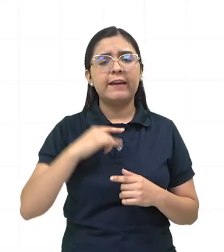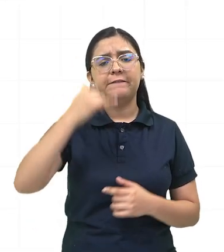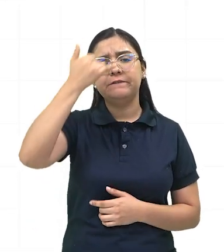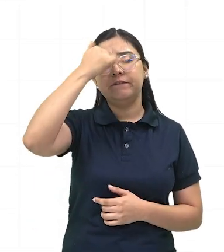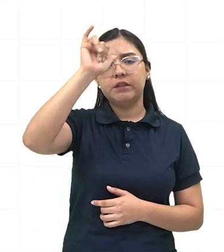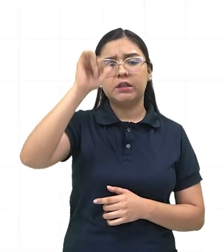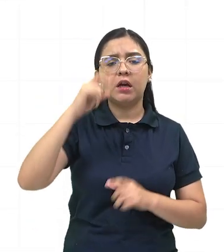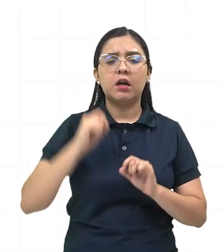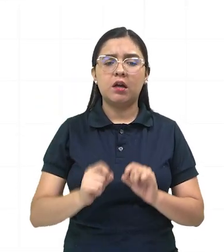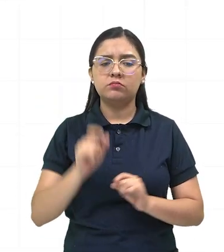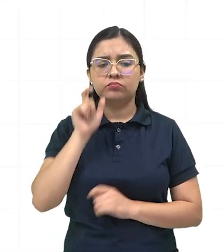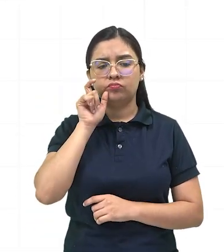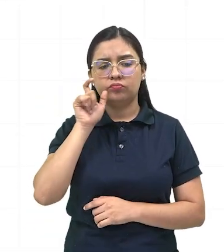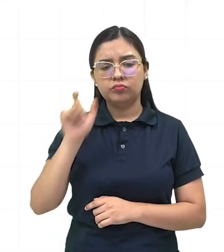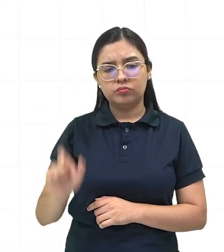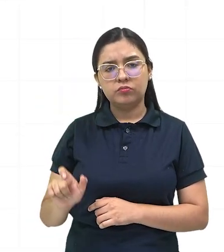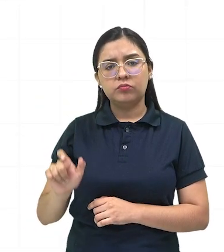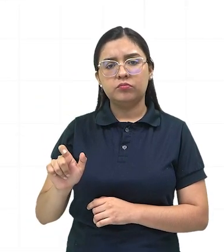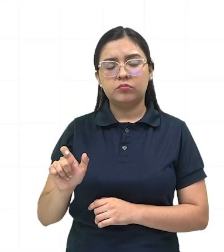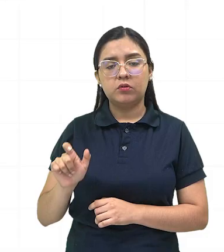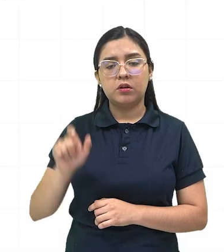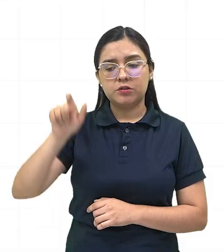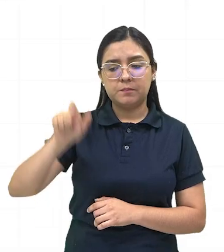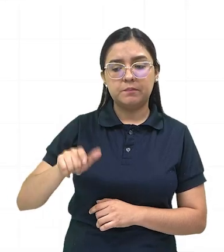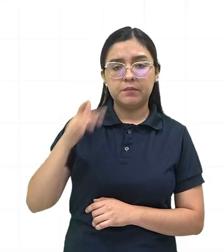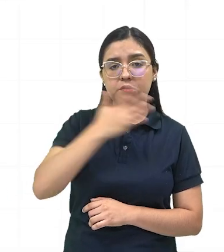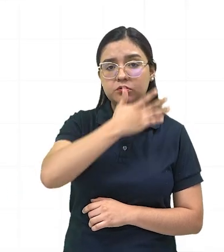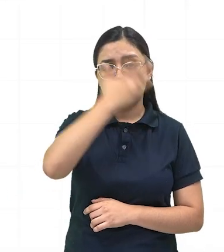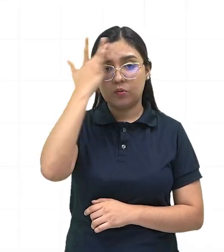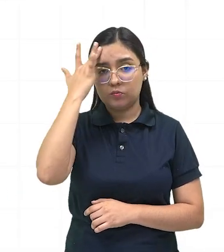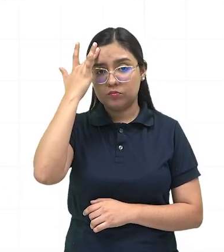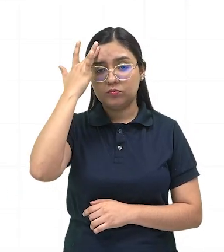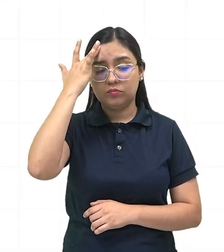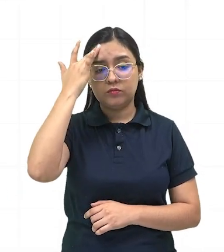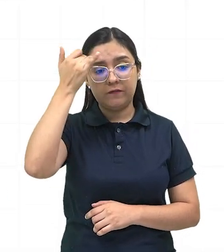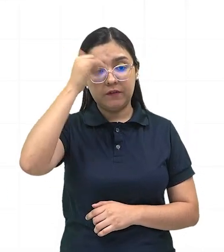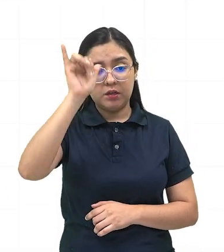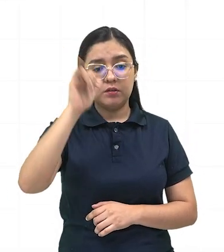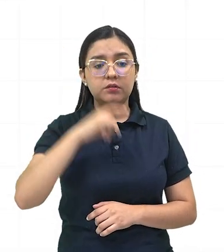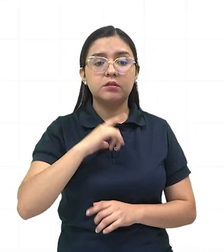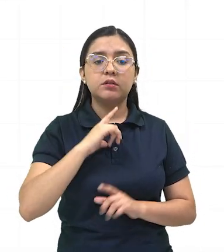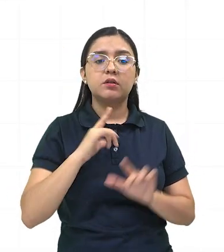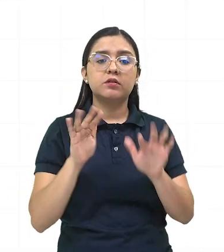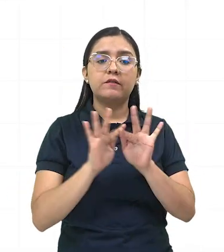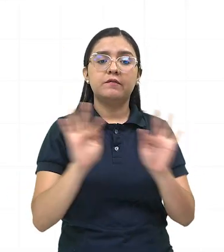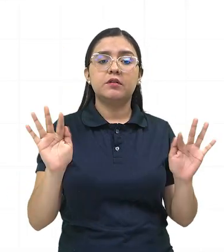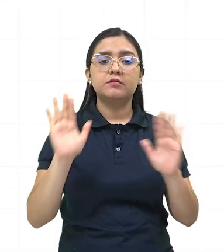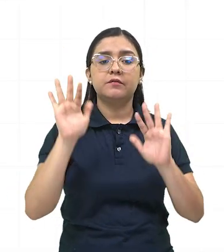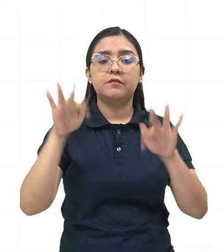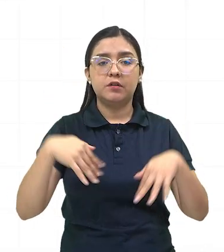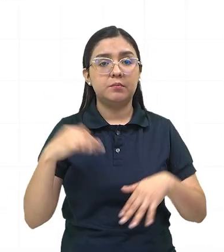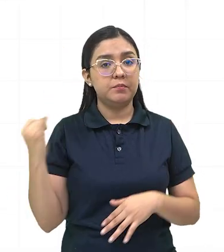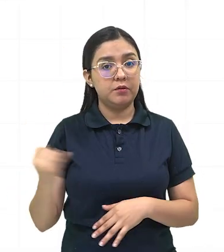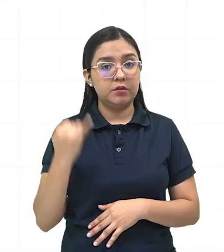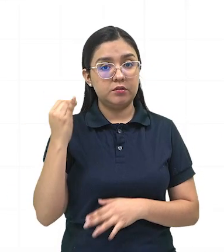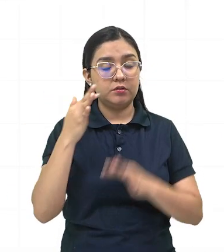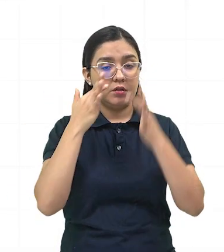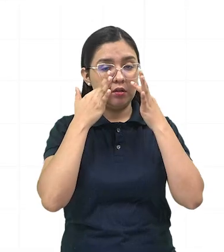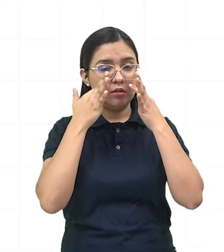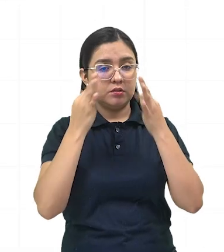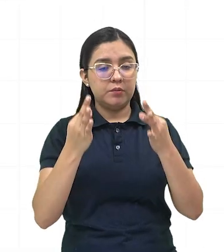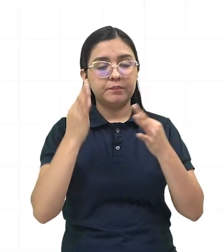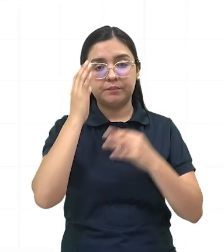ferir ou agredir as outras pessoas. Olha, essa última frase ela é muito importante.